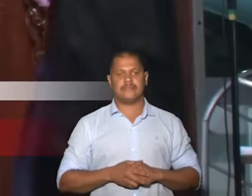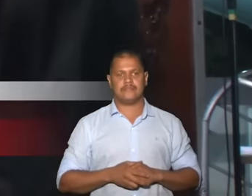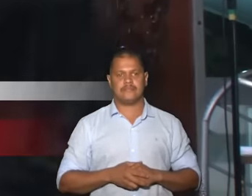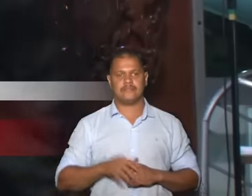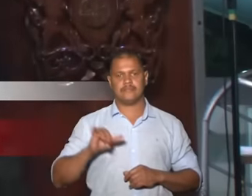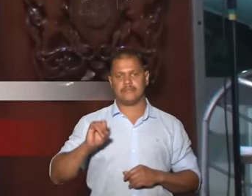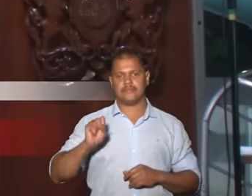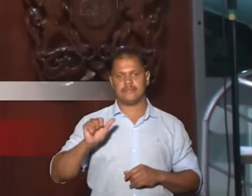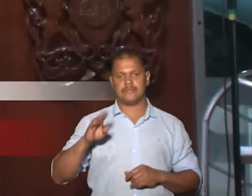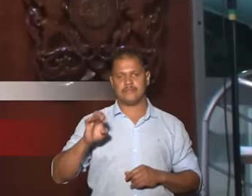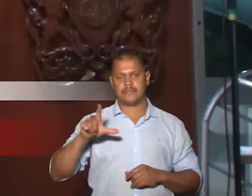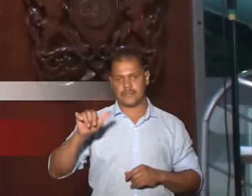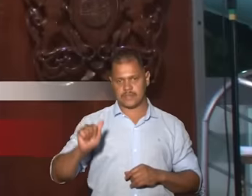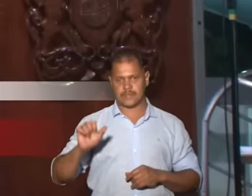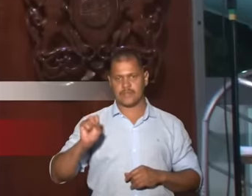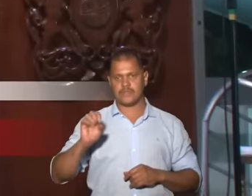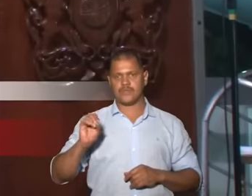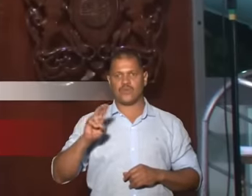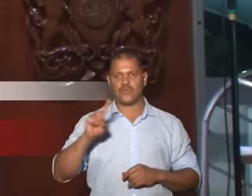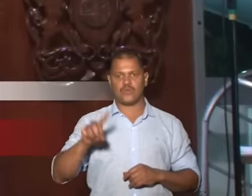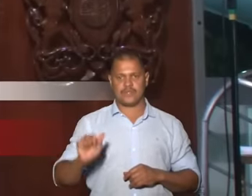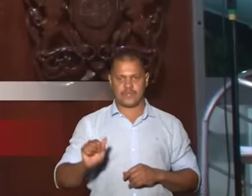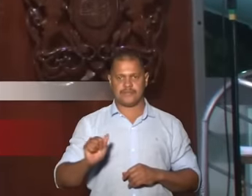Isabela Souza Andrade.